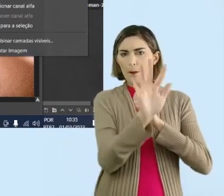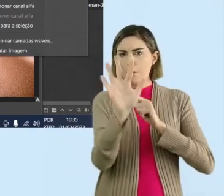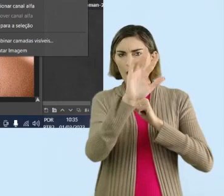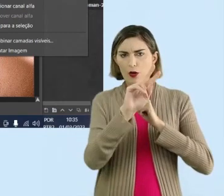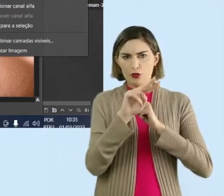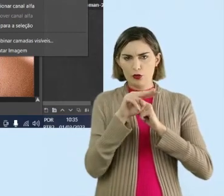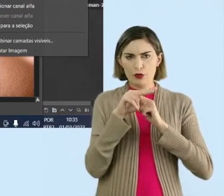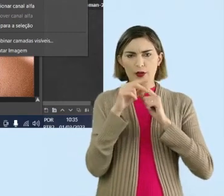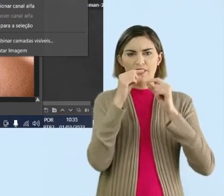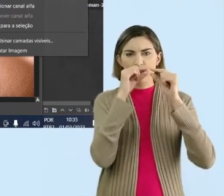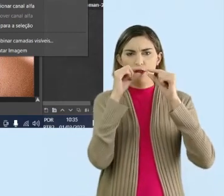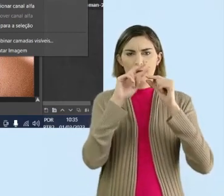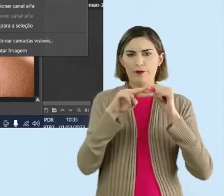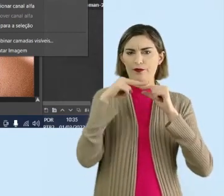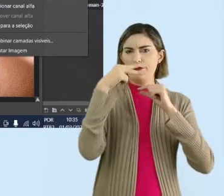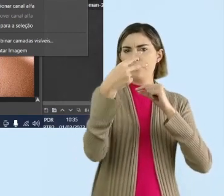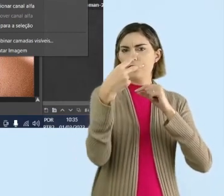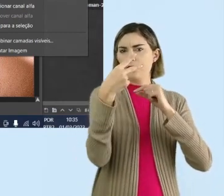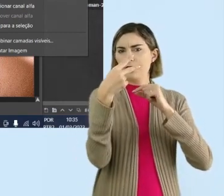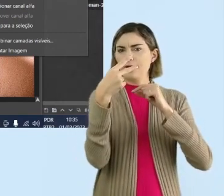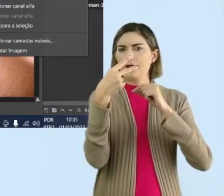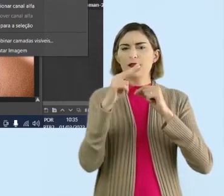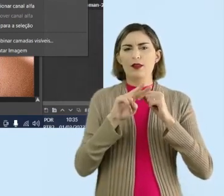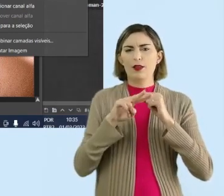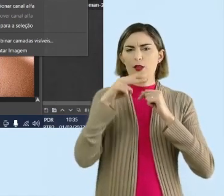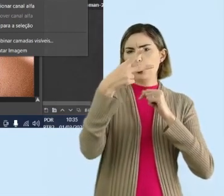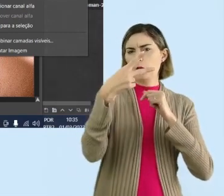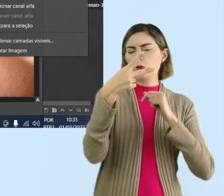camada. Duplicar.